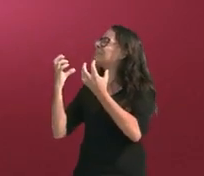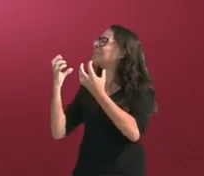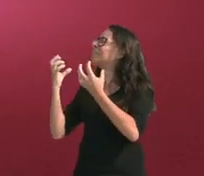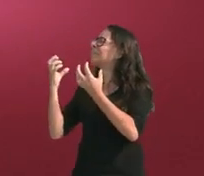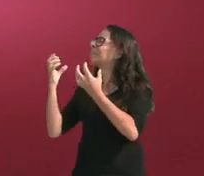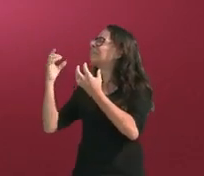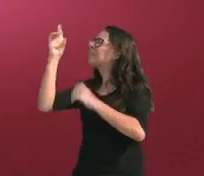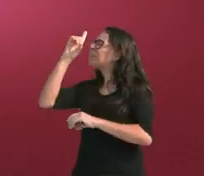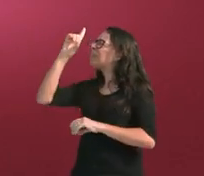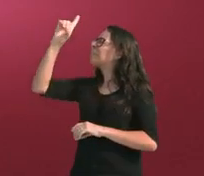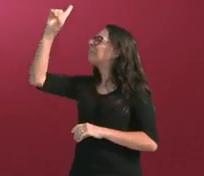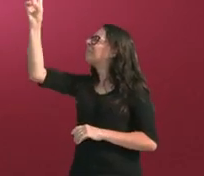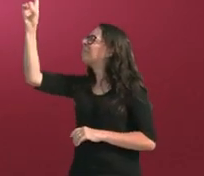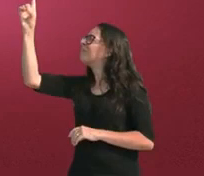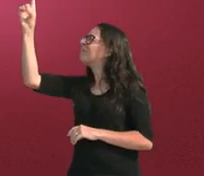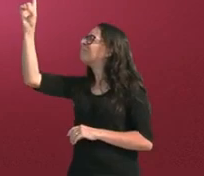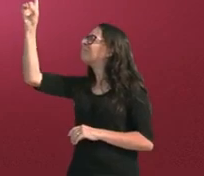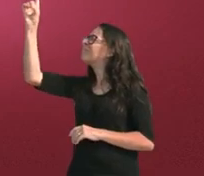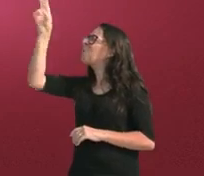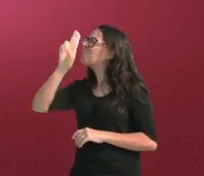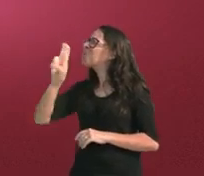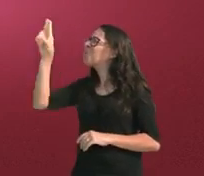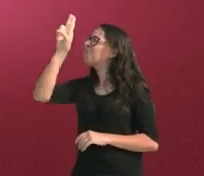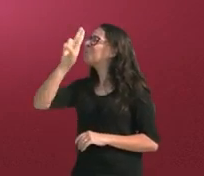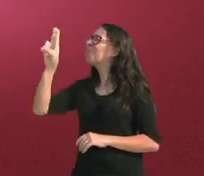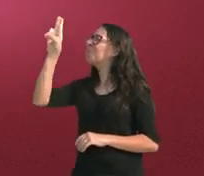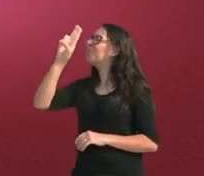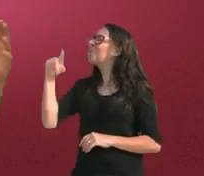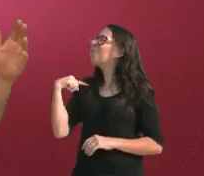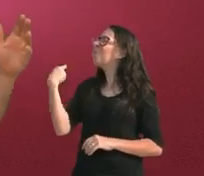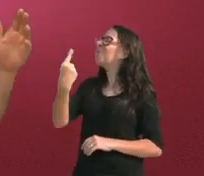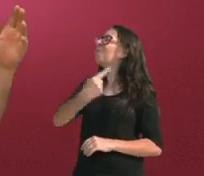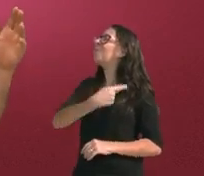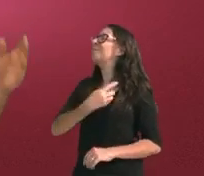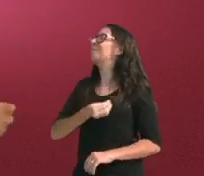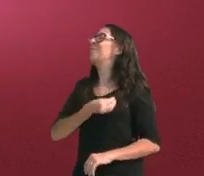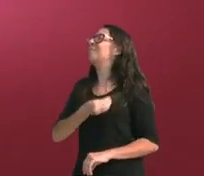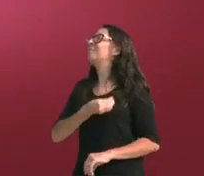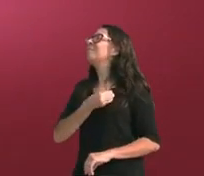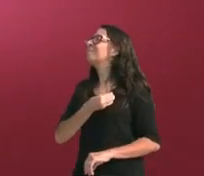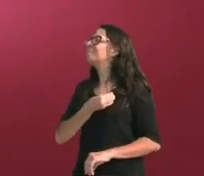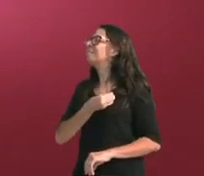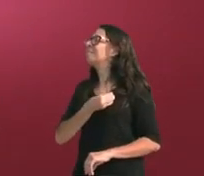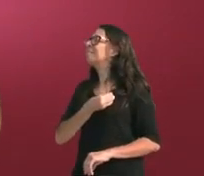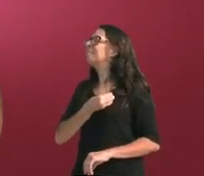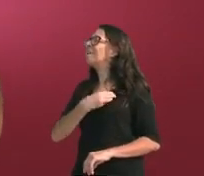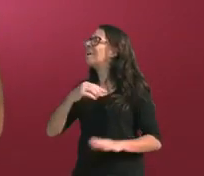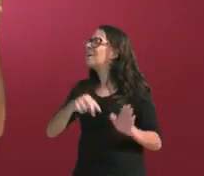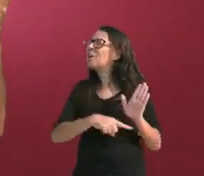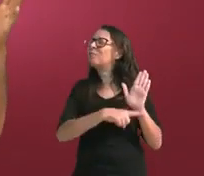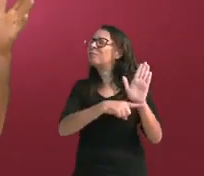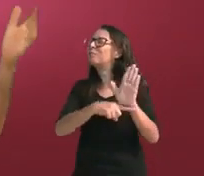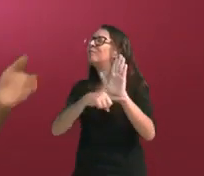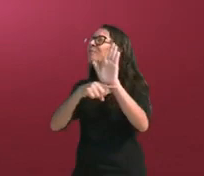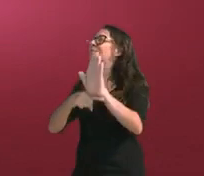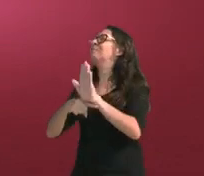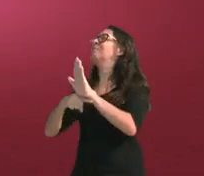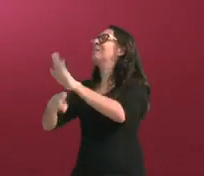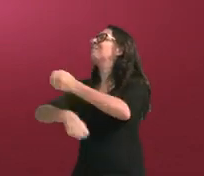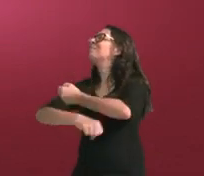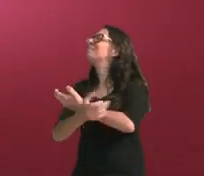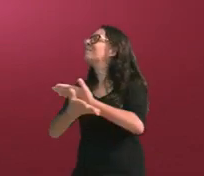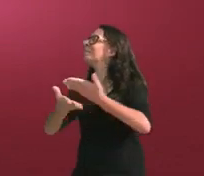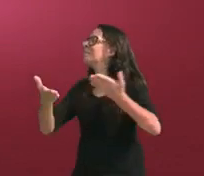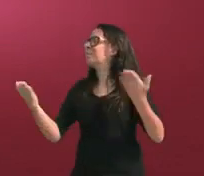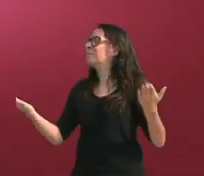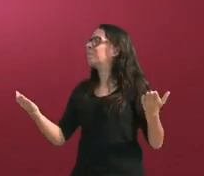ajude nessa caminhada, em cada momento. Cada irmão tem uma dificuldade, tem um momento que está específico